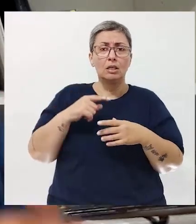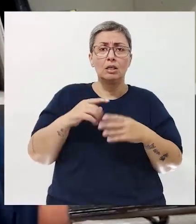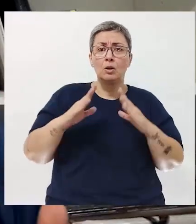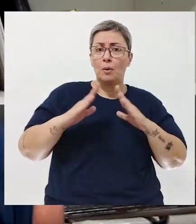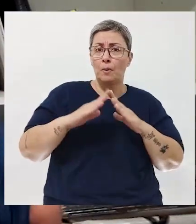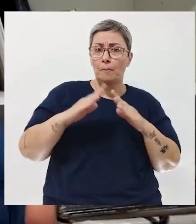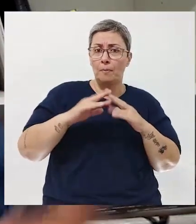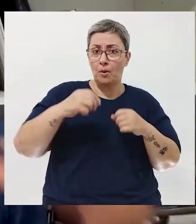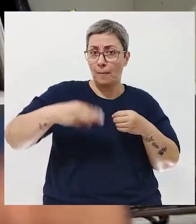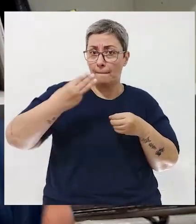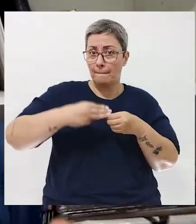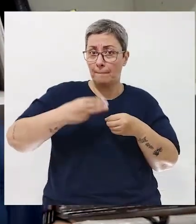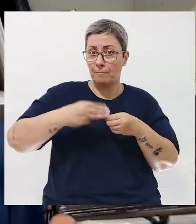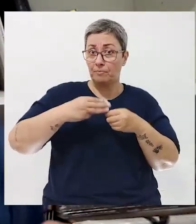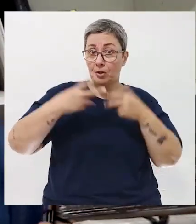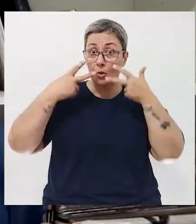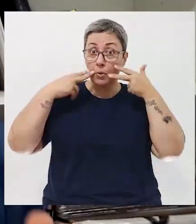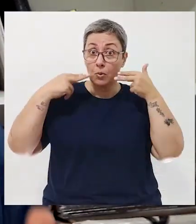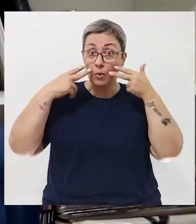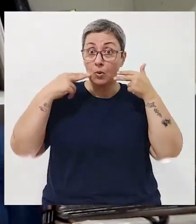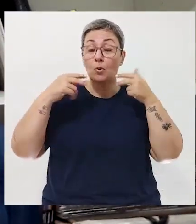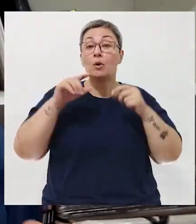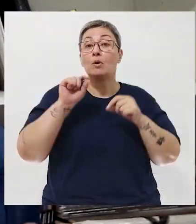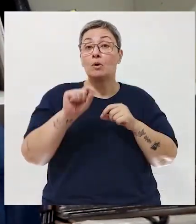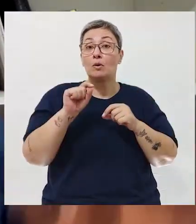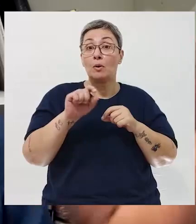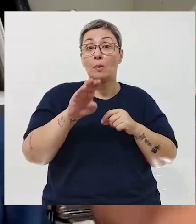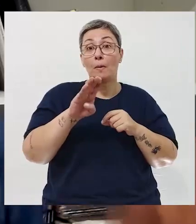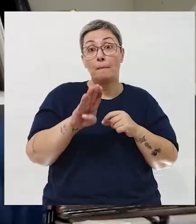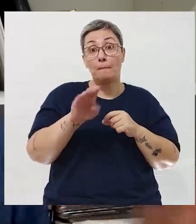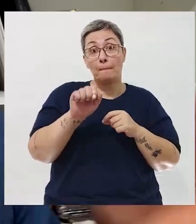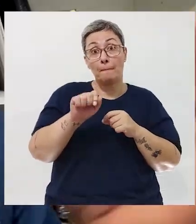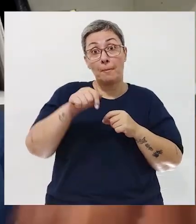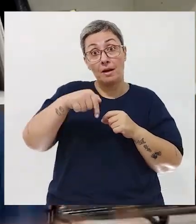antigos habitantes desse município, dos índios?